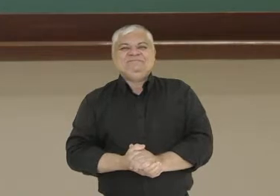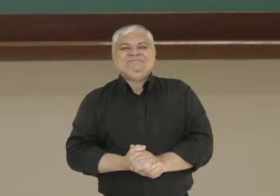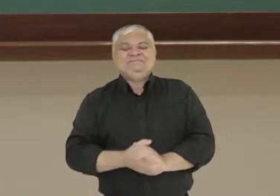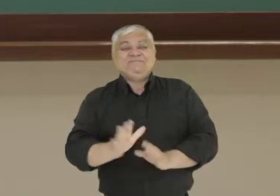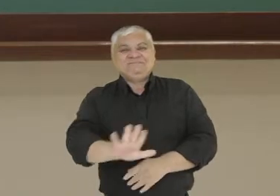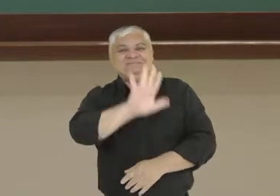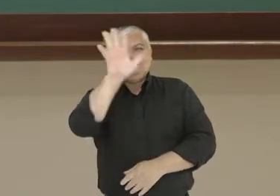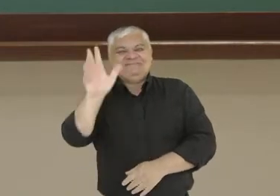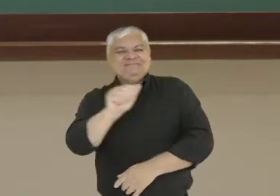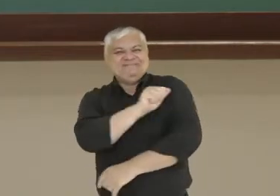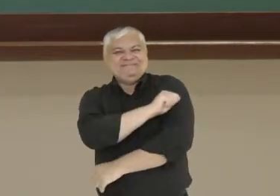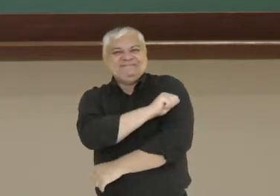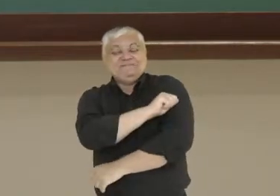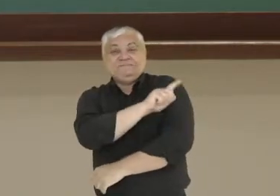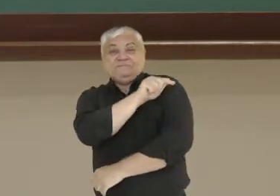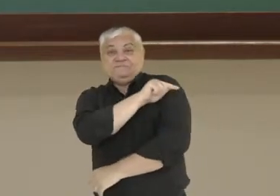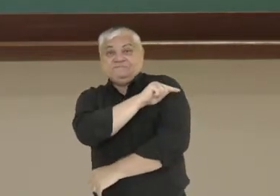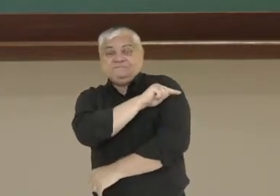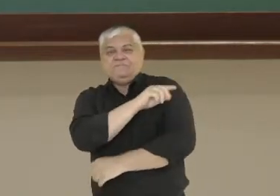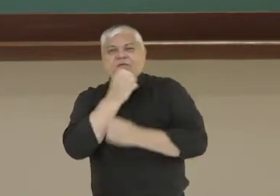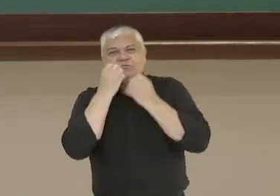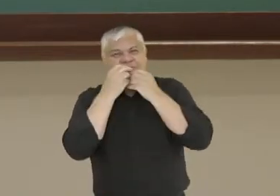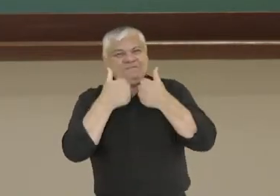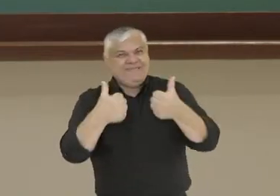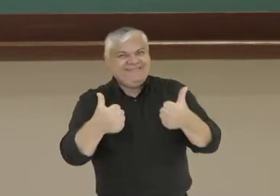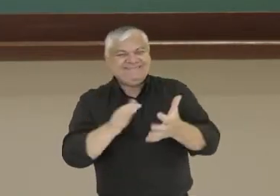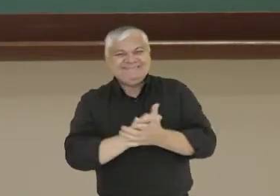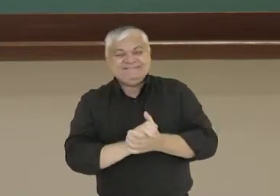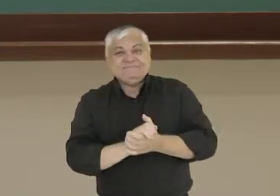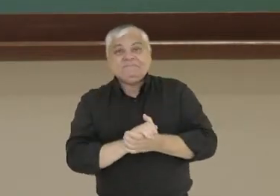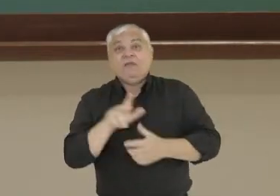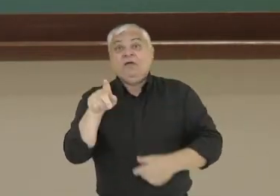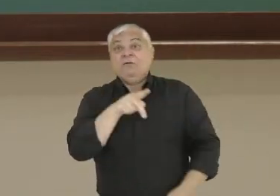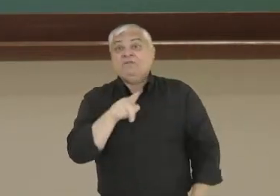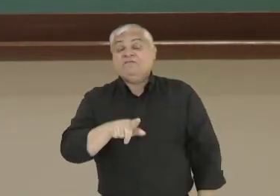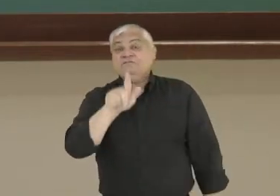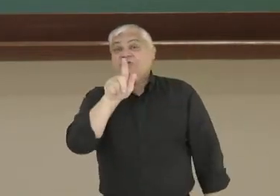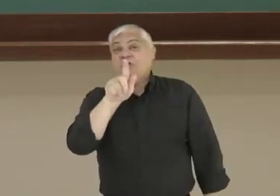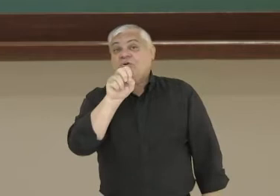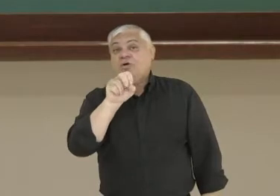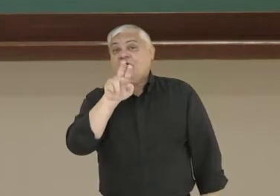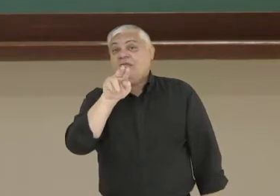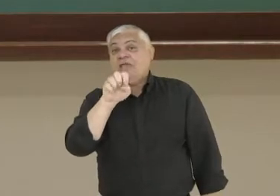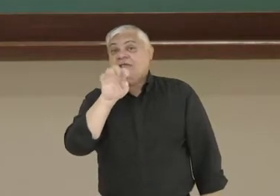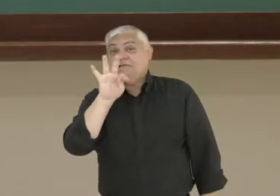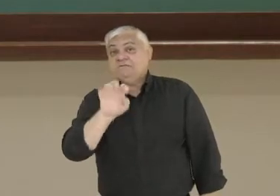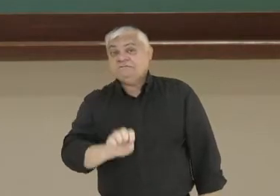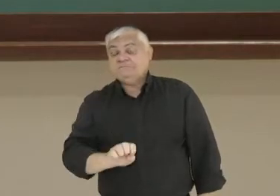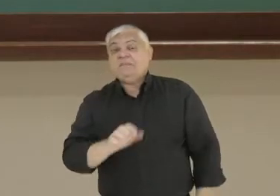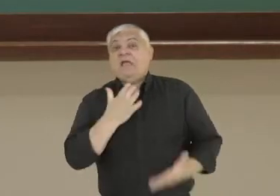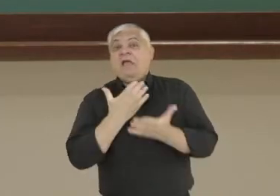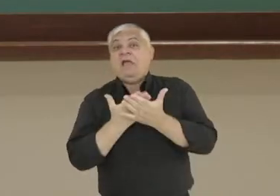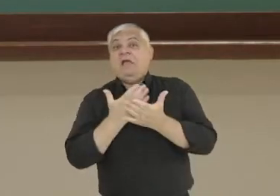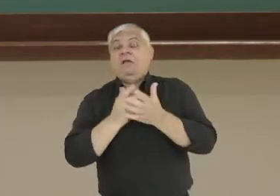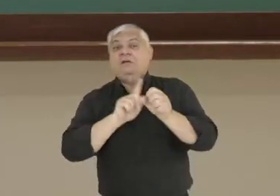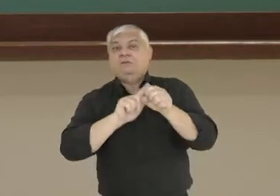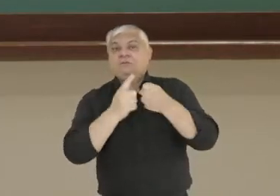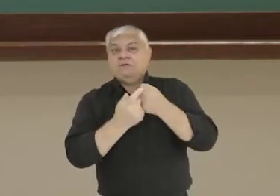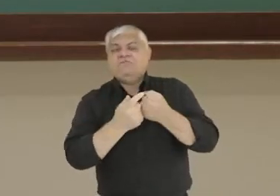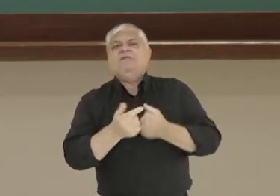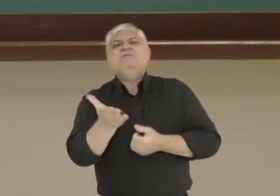Olá meus queridos alunos do 7º ano tudo bem com vocês eu sou professora Goretti cozinhar estamos aqui para uma aula de geografia